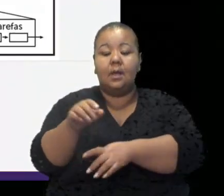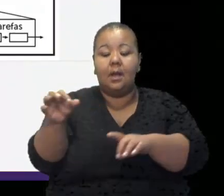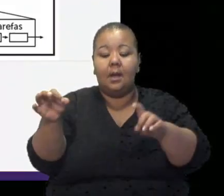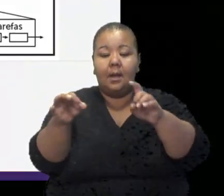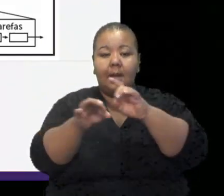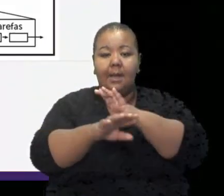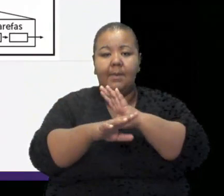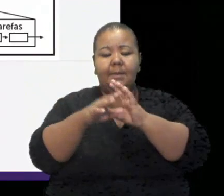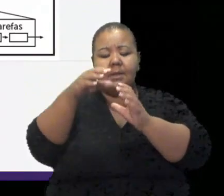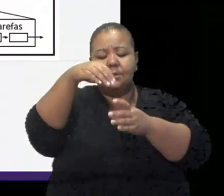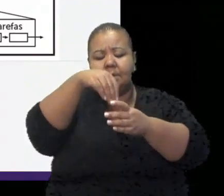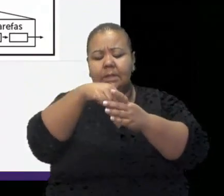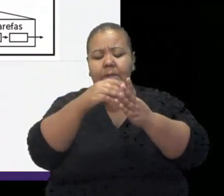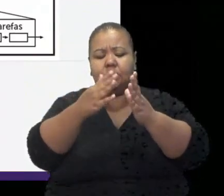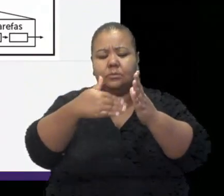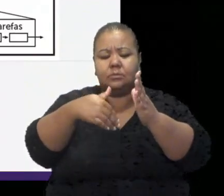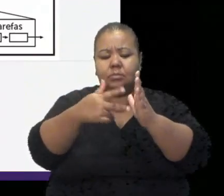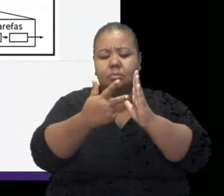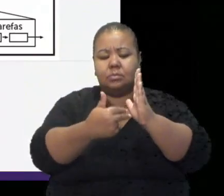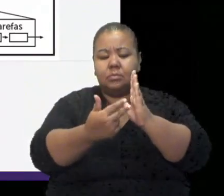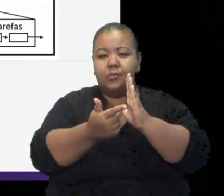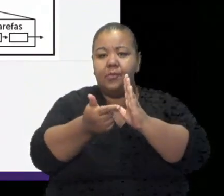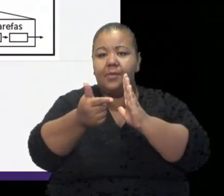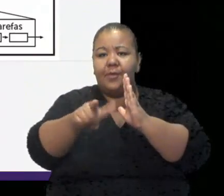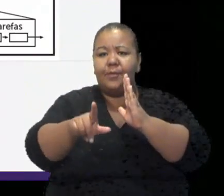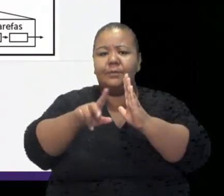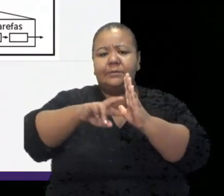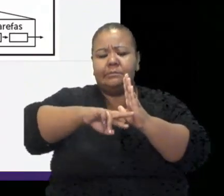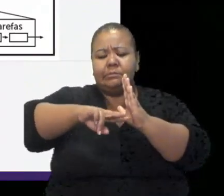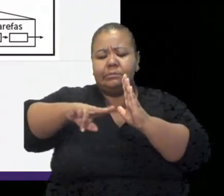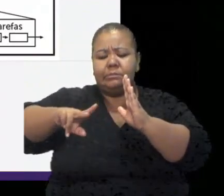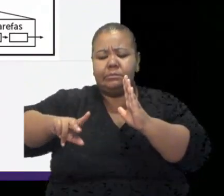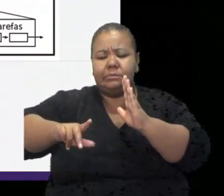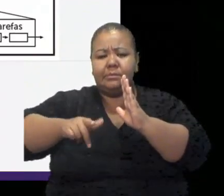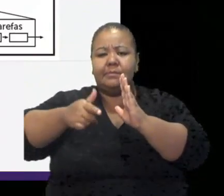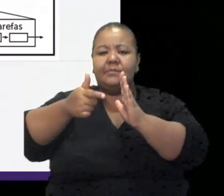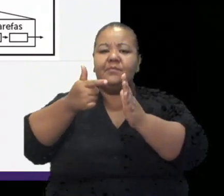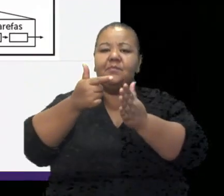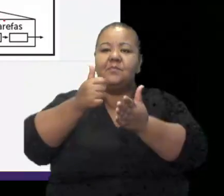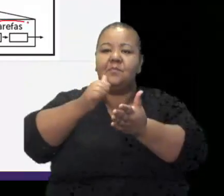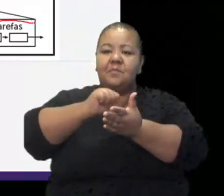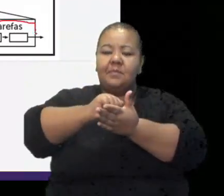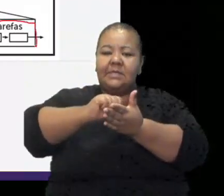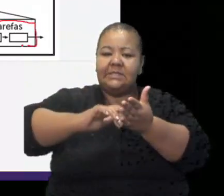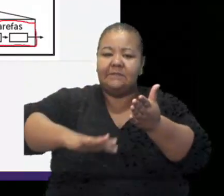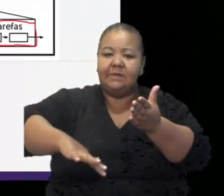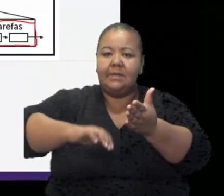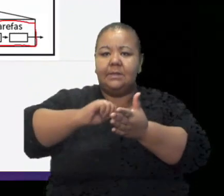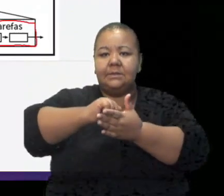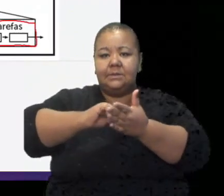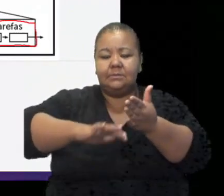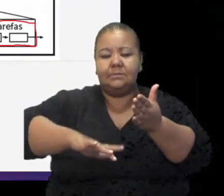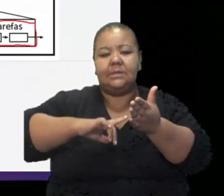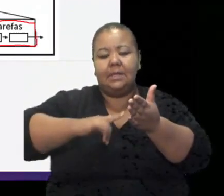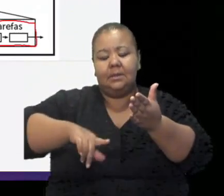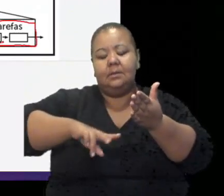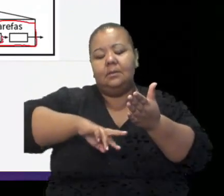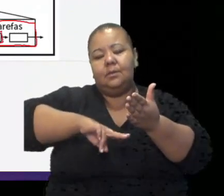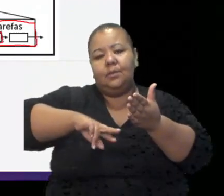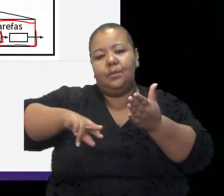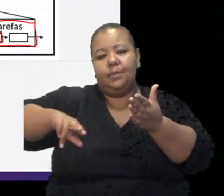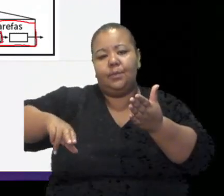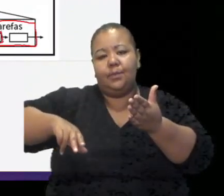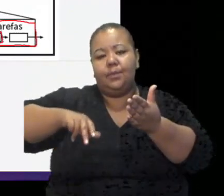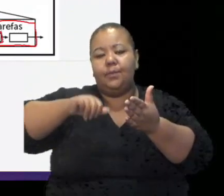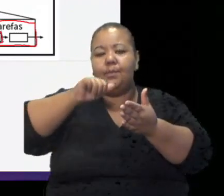acabamento, e dentro desse subprocesso eu tenho mais um monte de atividades, entre elas, né,